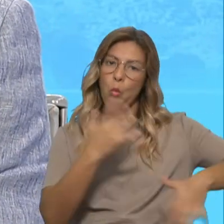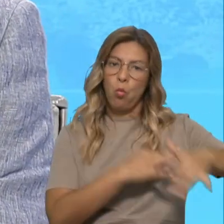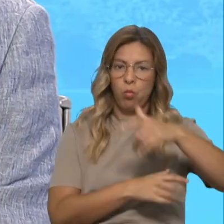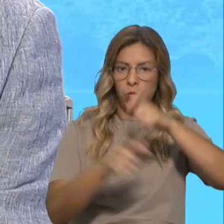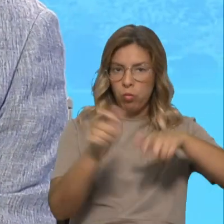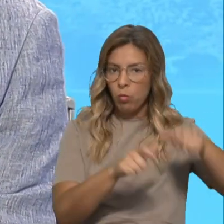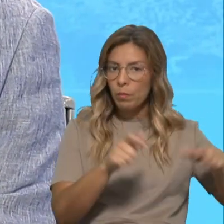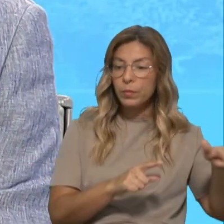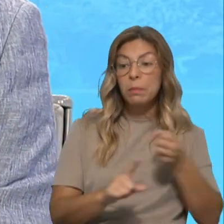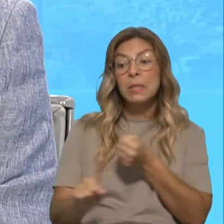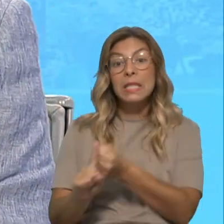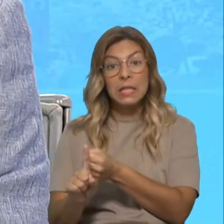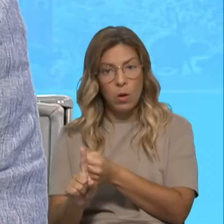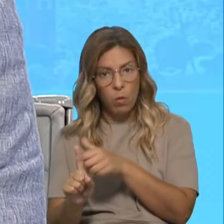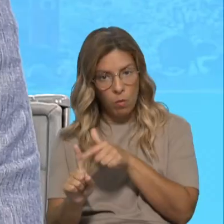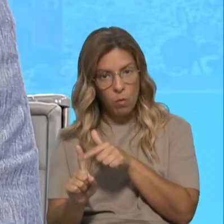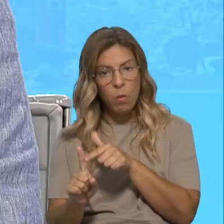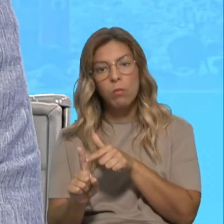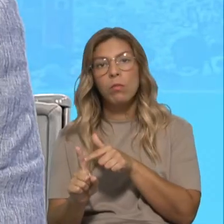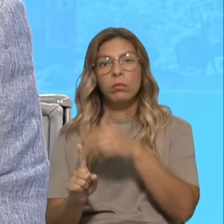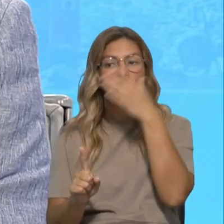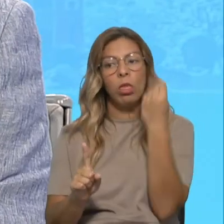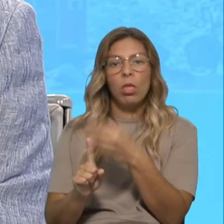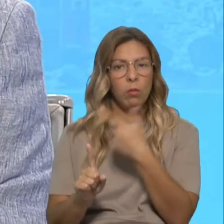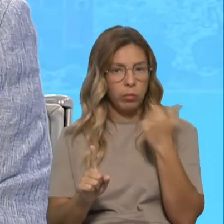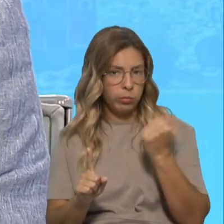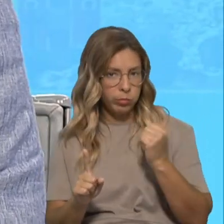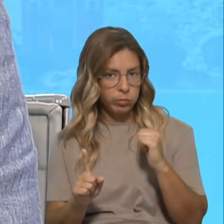essa missão também não pode ser traída ou abandonada. Mas deve haver